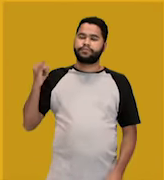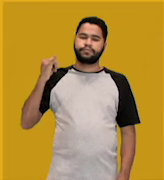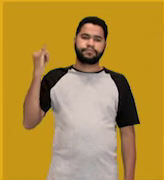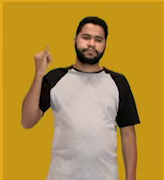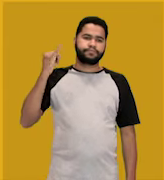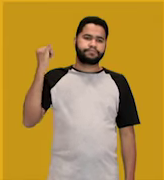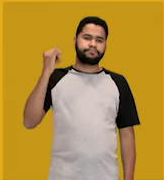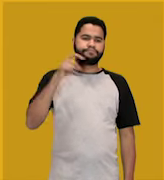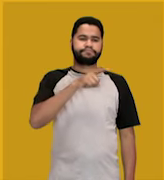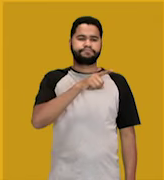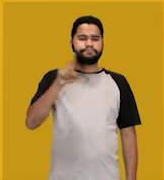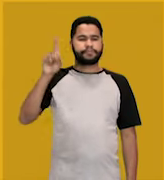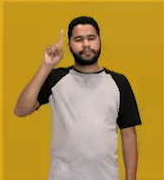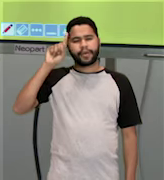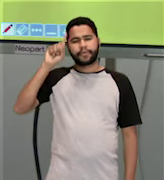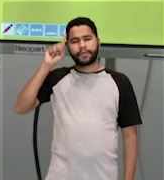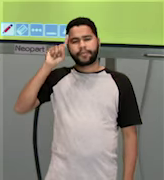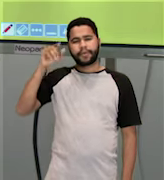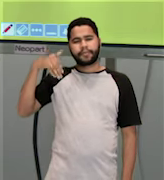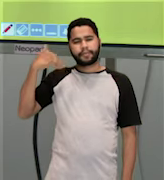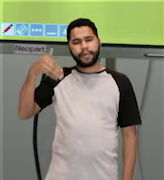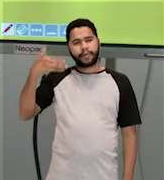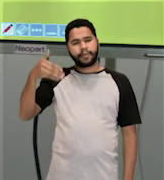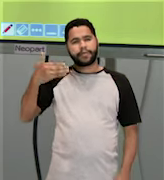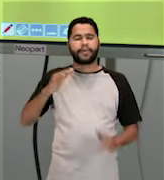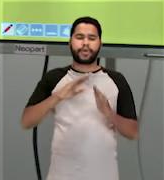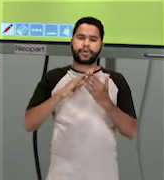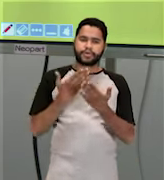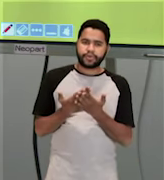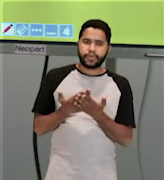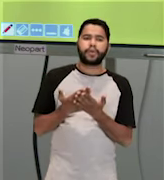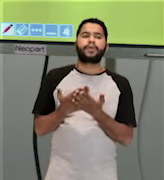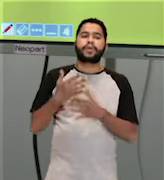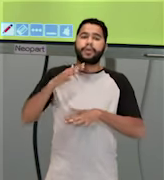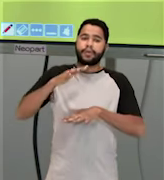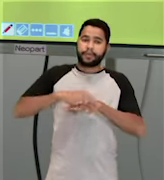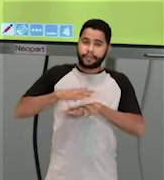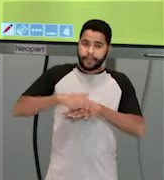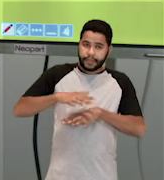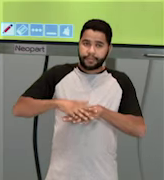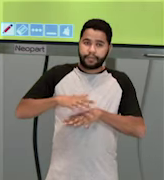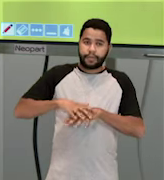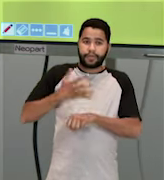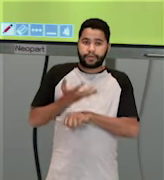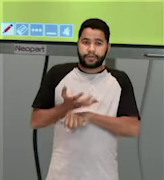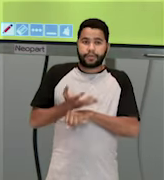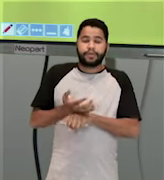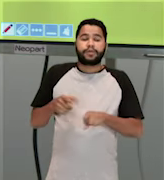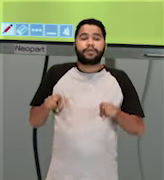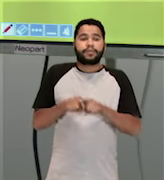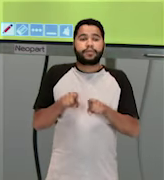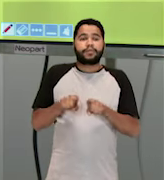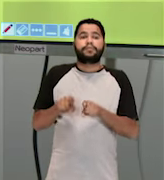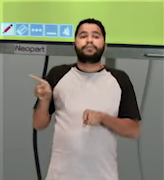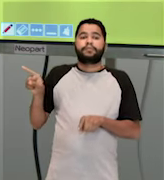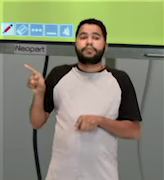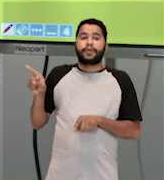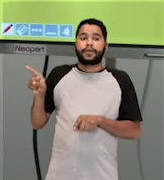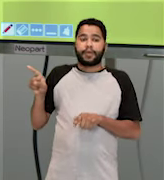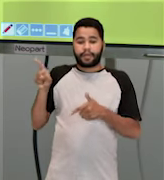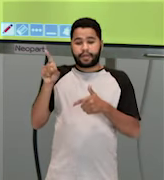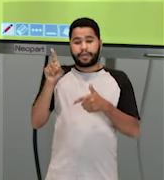para o seu dia a dia, tá? Dentro de uma escola, dentro da matéria de matemática, as frações,